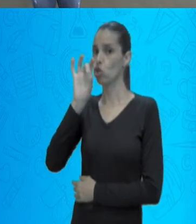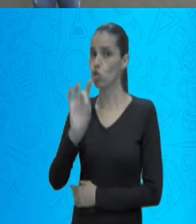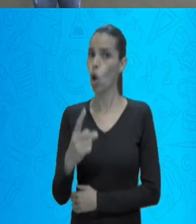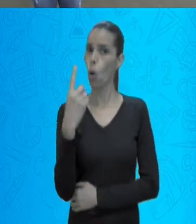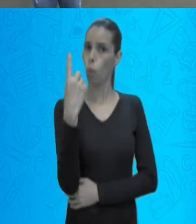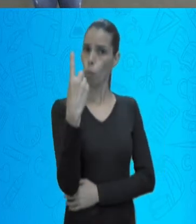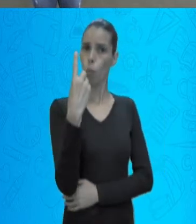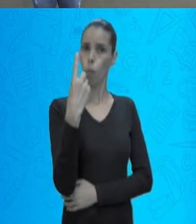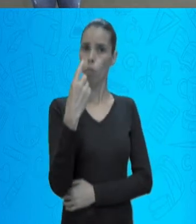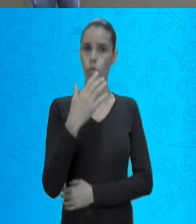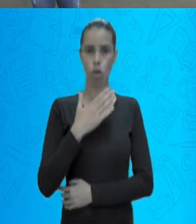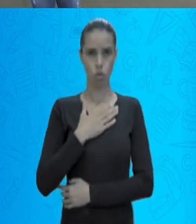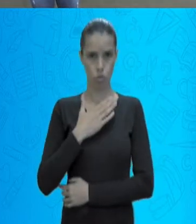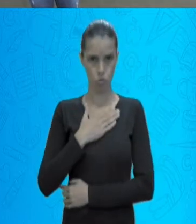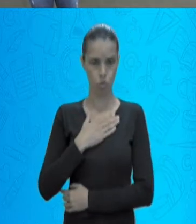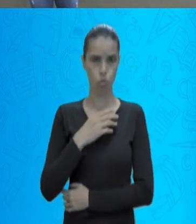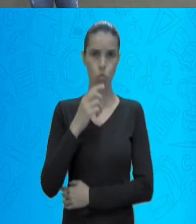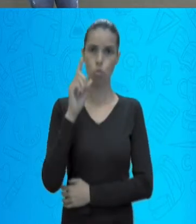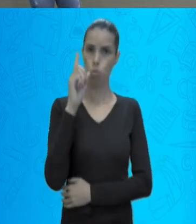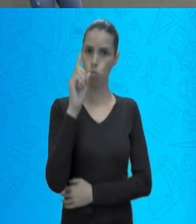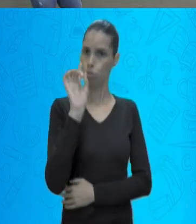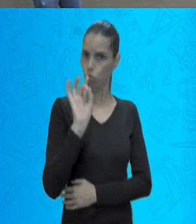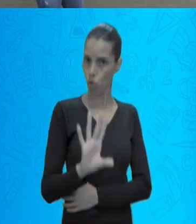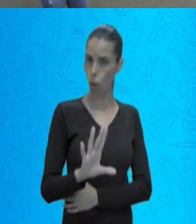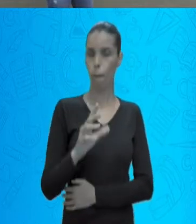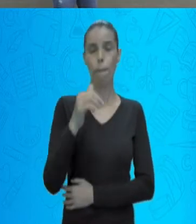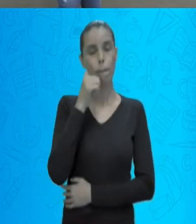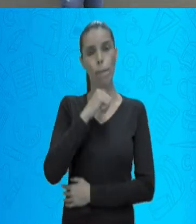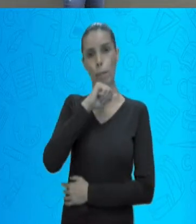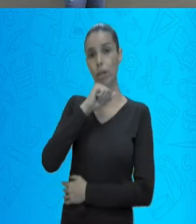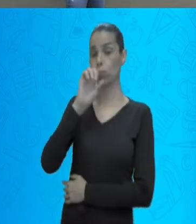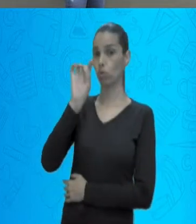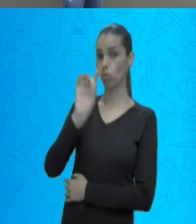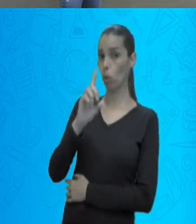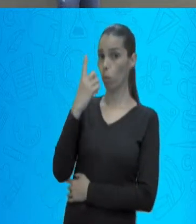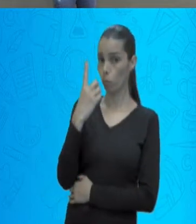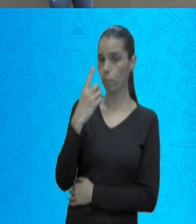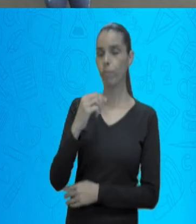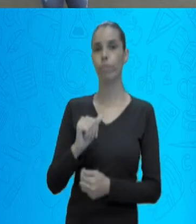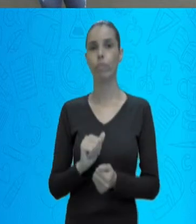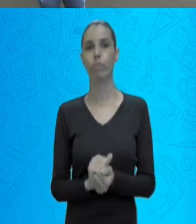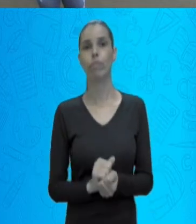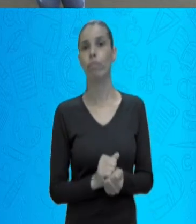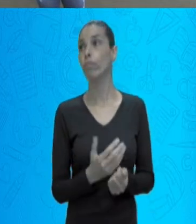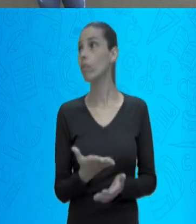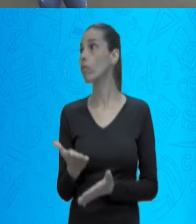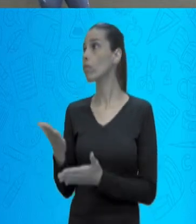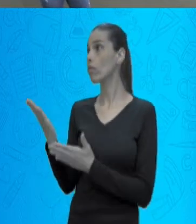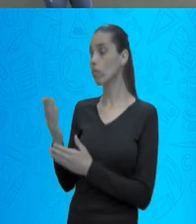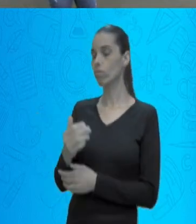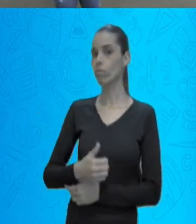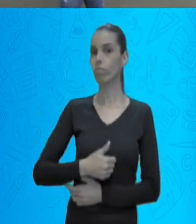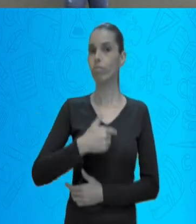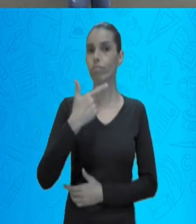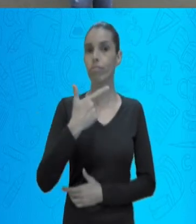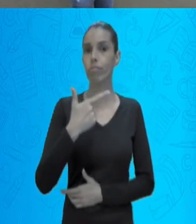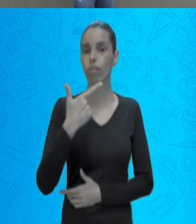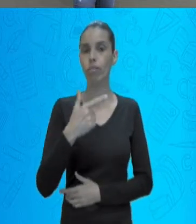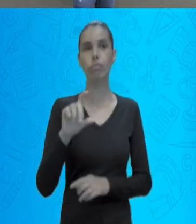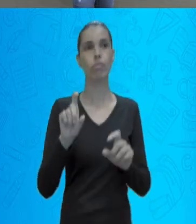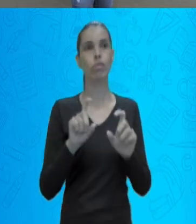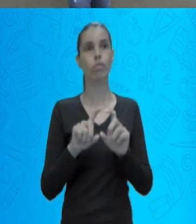ou só eu respeito a mãe, a pessoa mãe. E aqui, olha o segundo, ele quer dizer o seguinte, olha aqui a